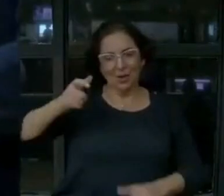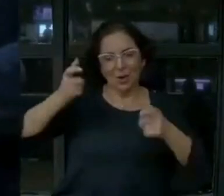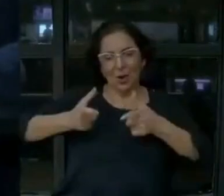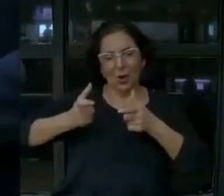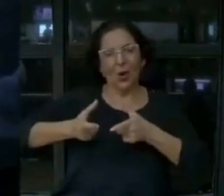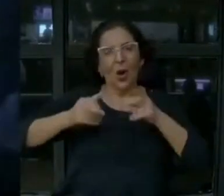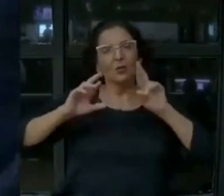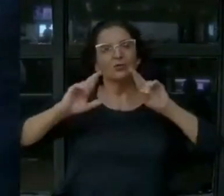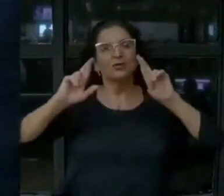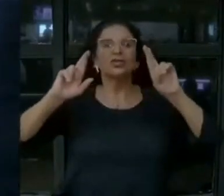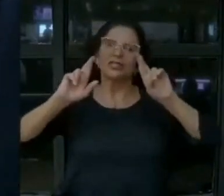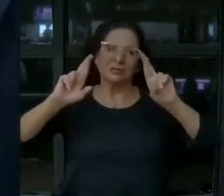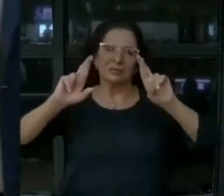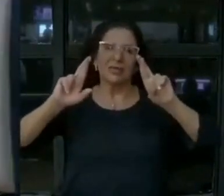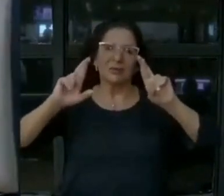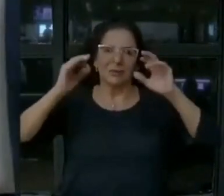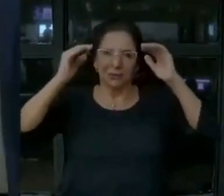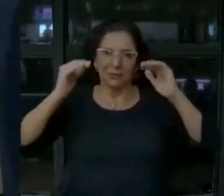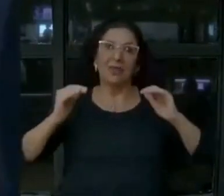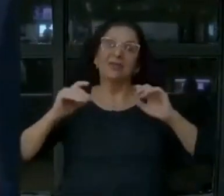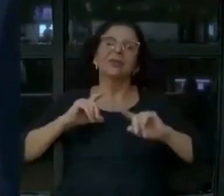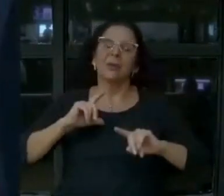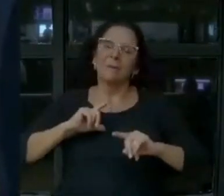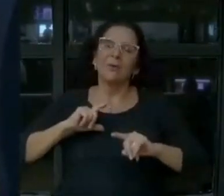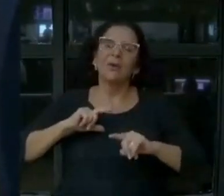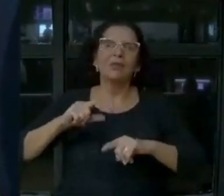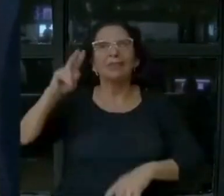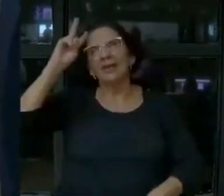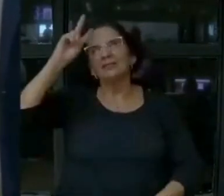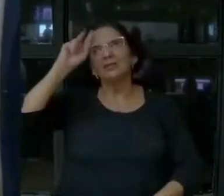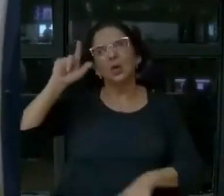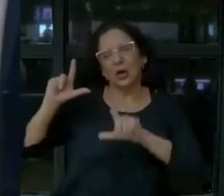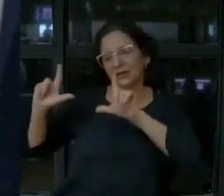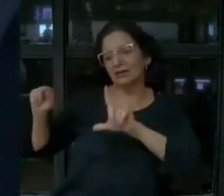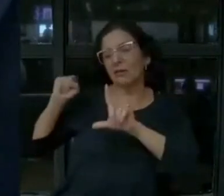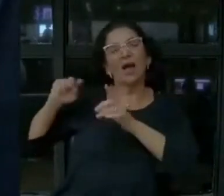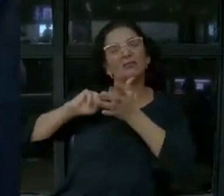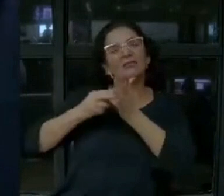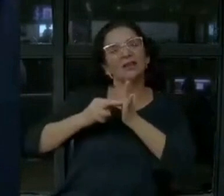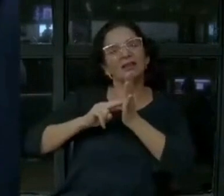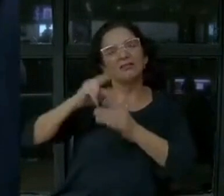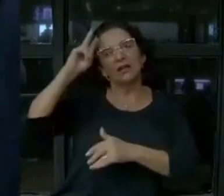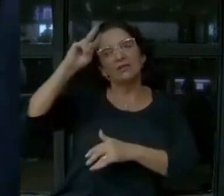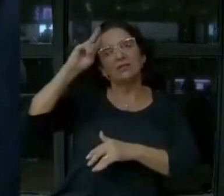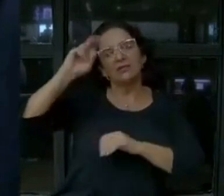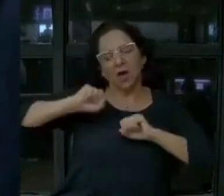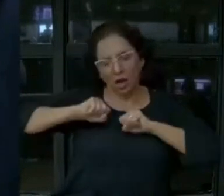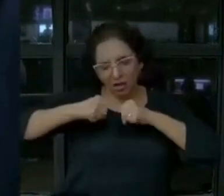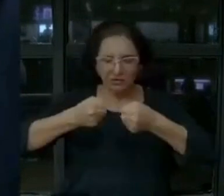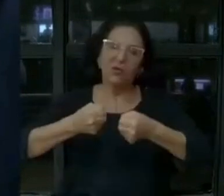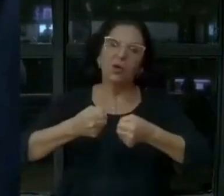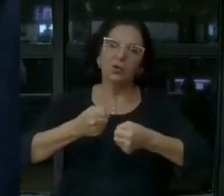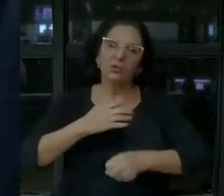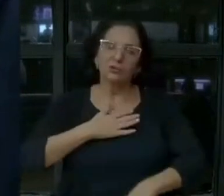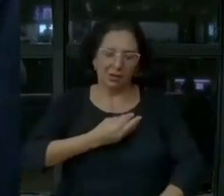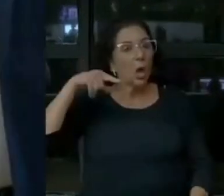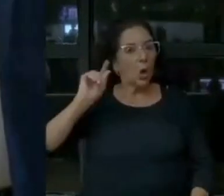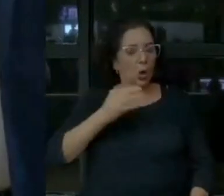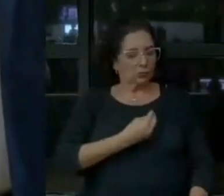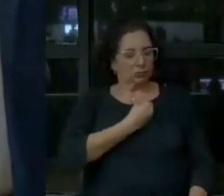Atrás desse quadro tem muita história, tem muito trabalho, tem uma dedicação de uma vida